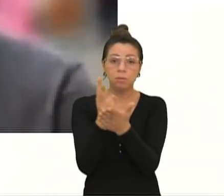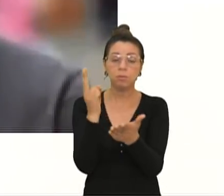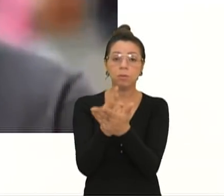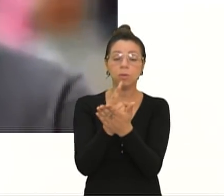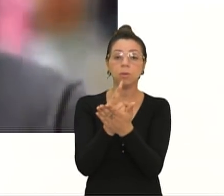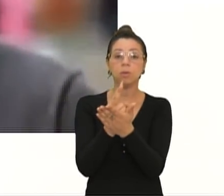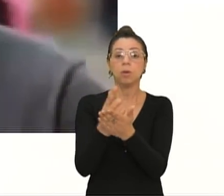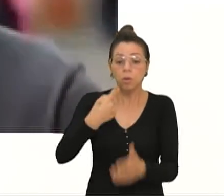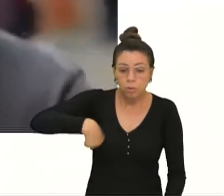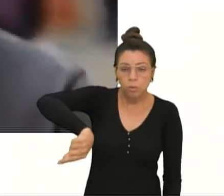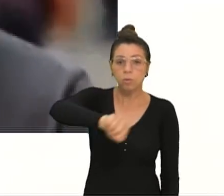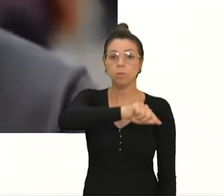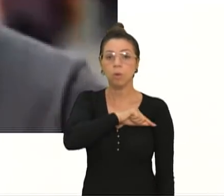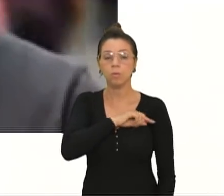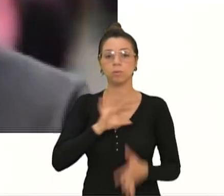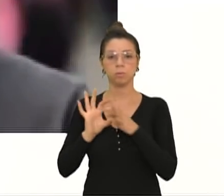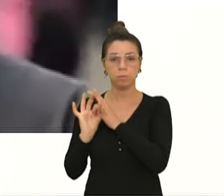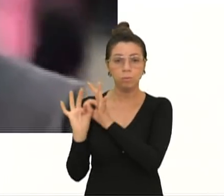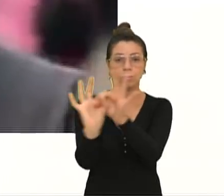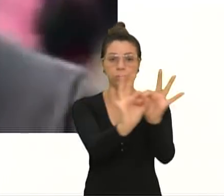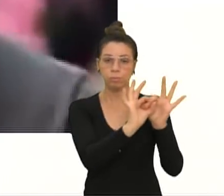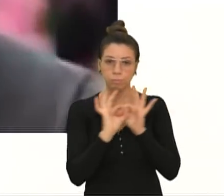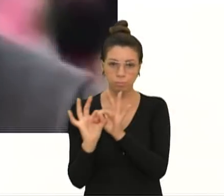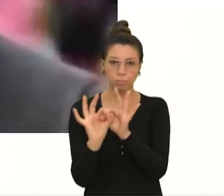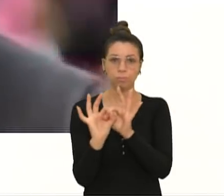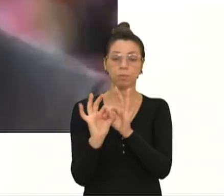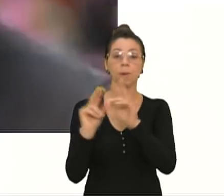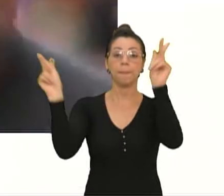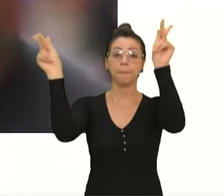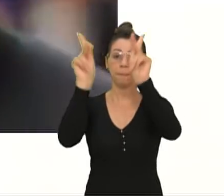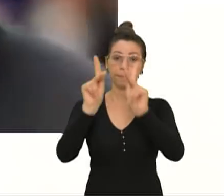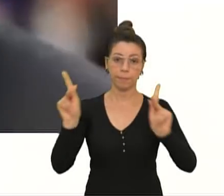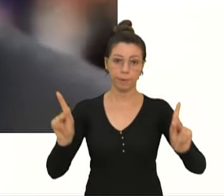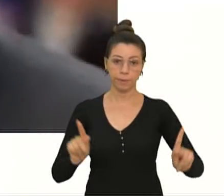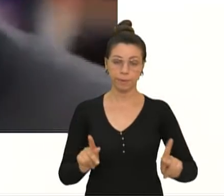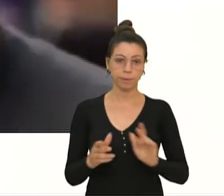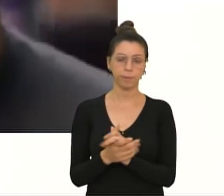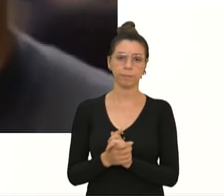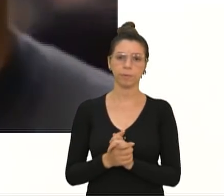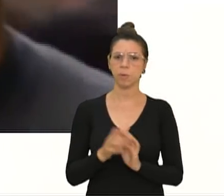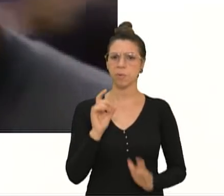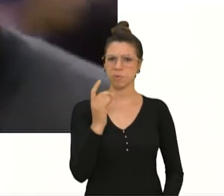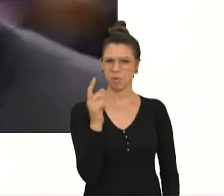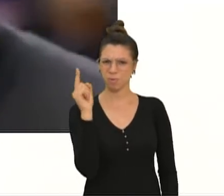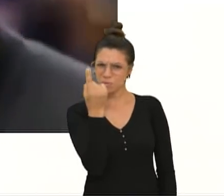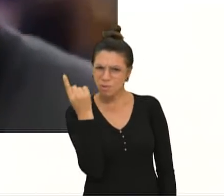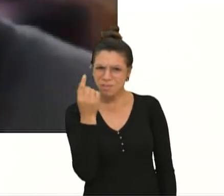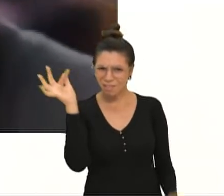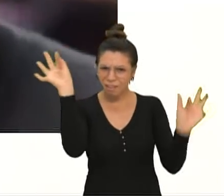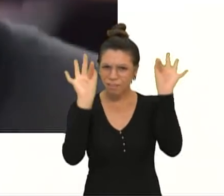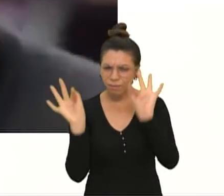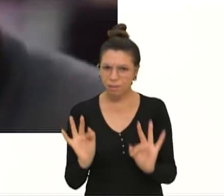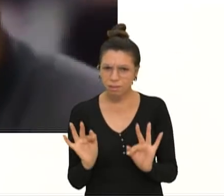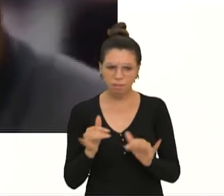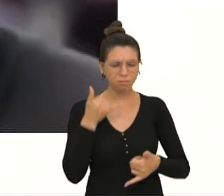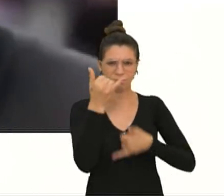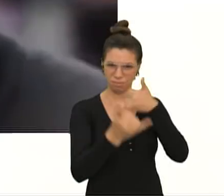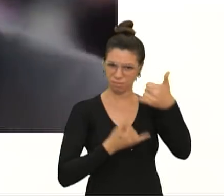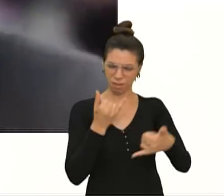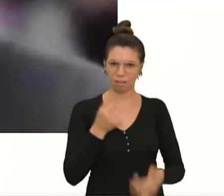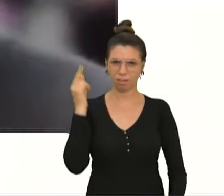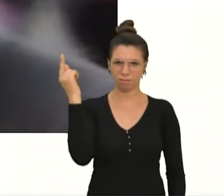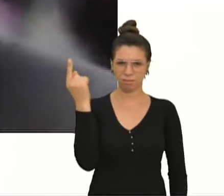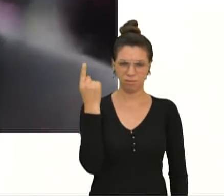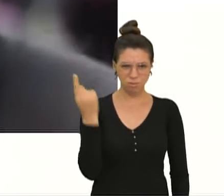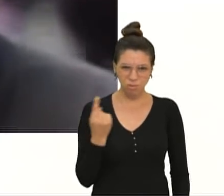nós, de ser sempre junto, de ser sempre pares. Ninguém é feliz sozinho. Ninguém brinca sozinho, ninguém